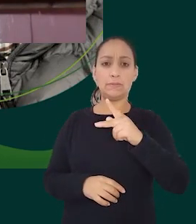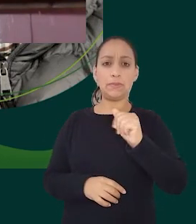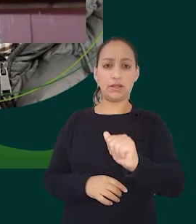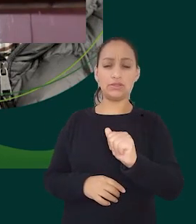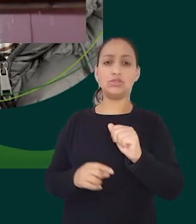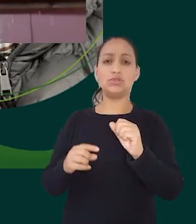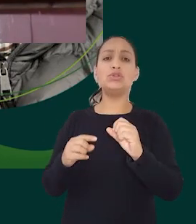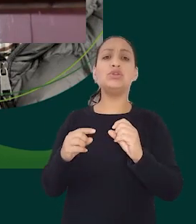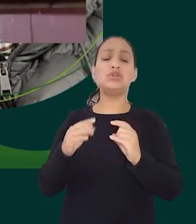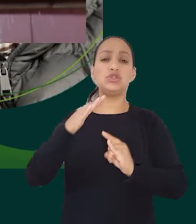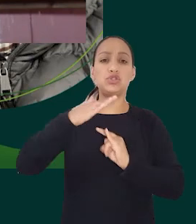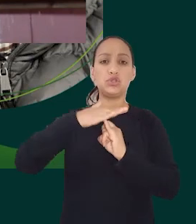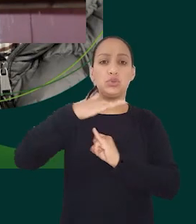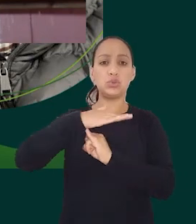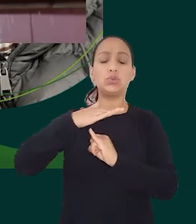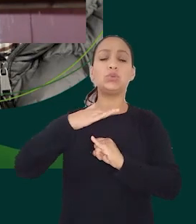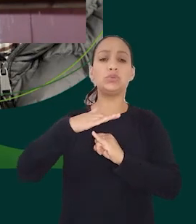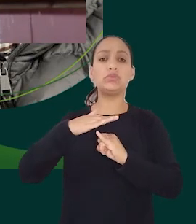bem interessante também.